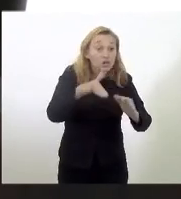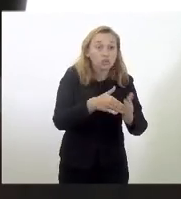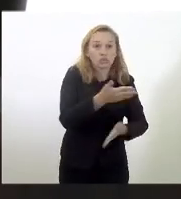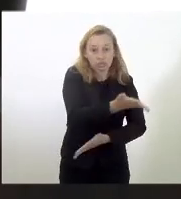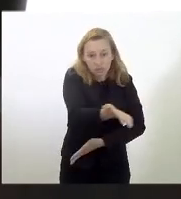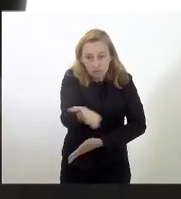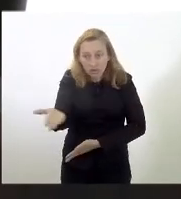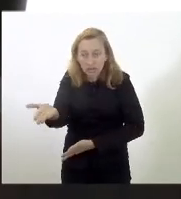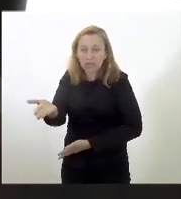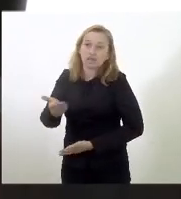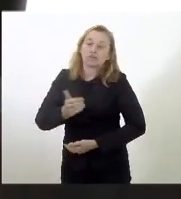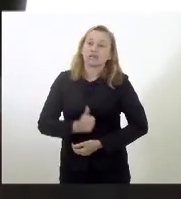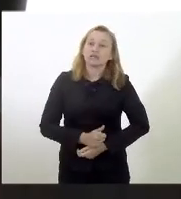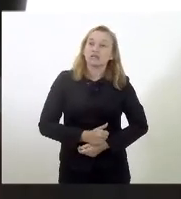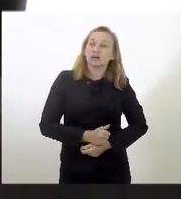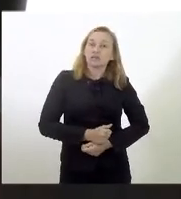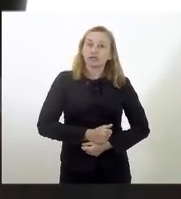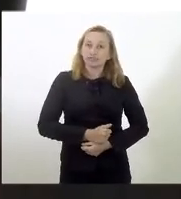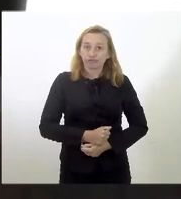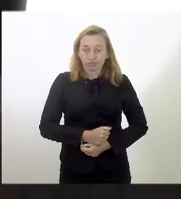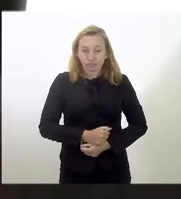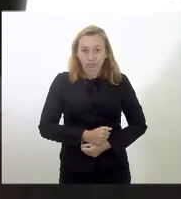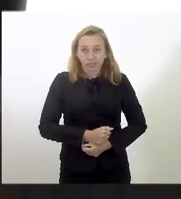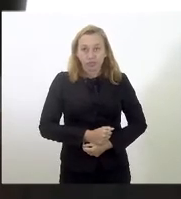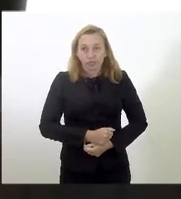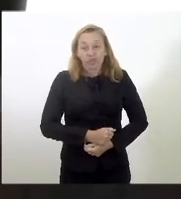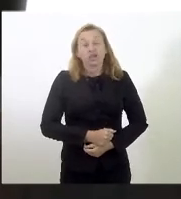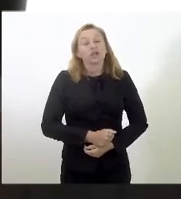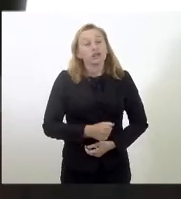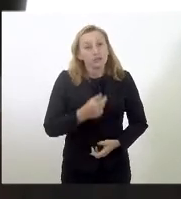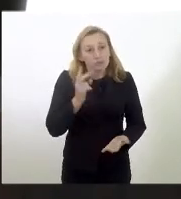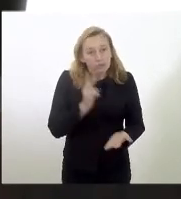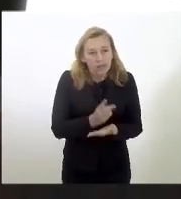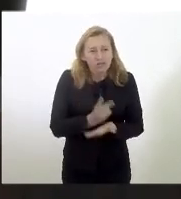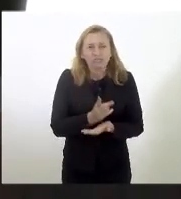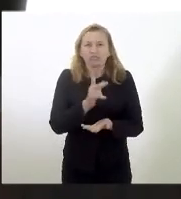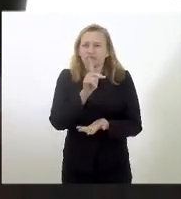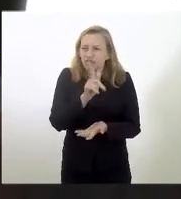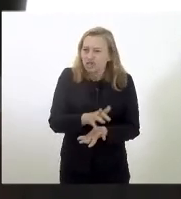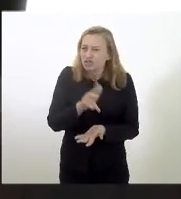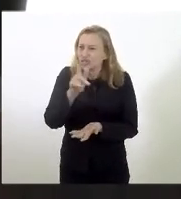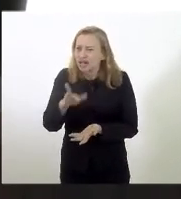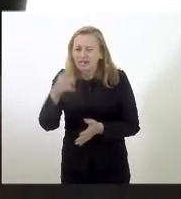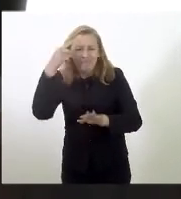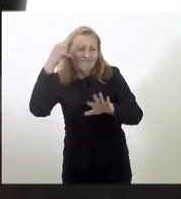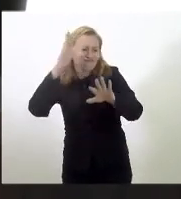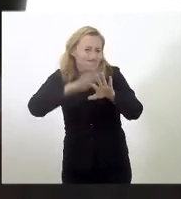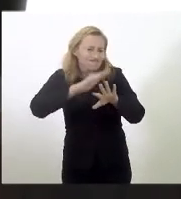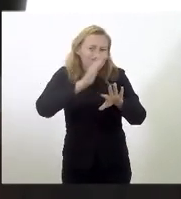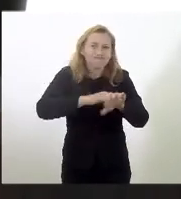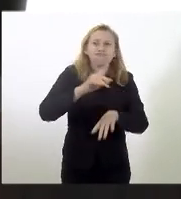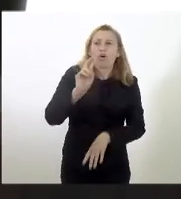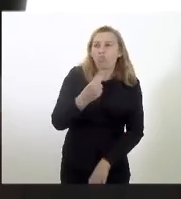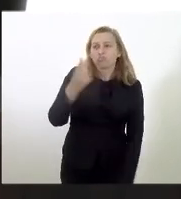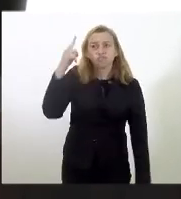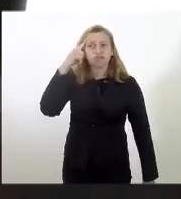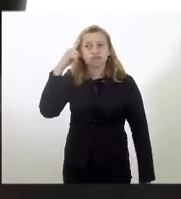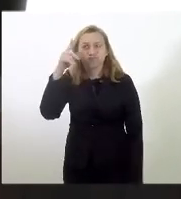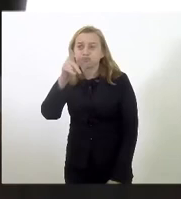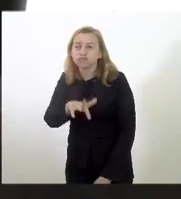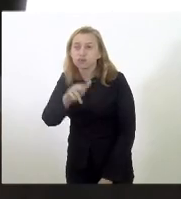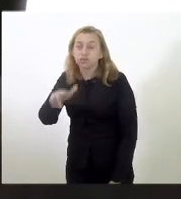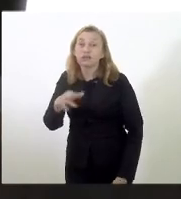senhoras, para que, embora com todas as diferenças ideológicas, de pensamento, e o debate